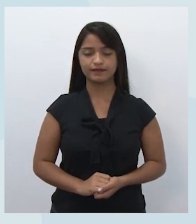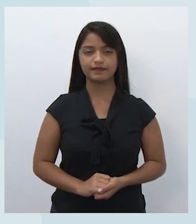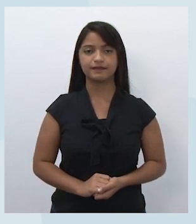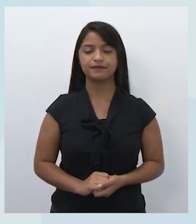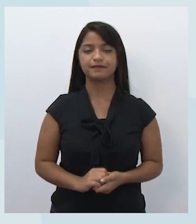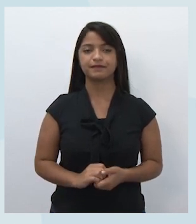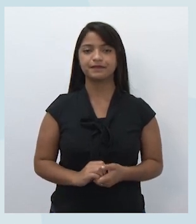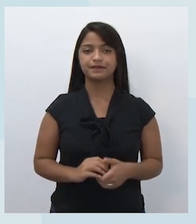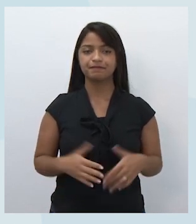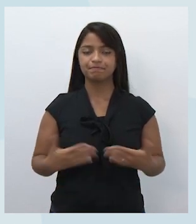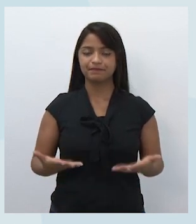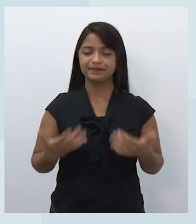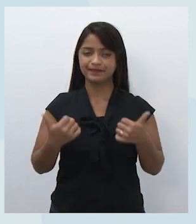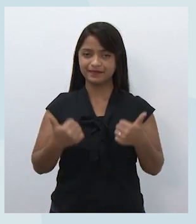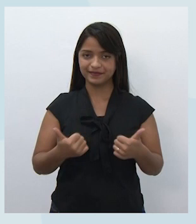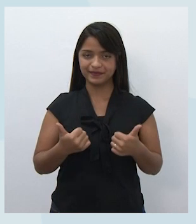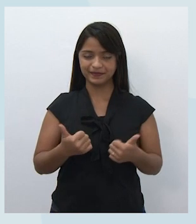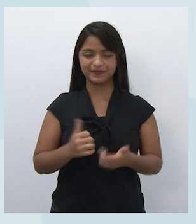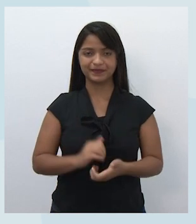Então tá, gente.